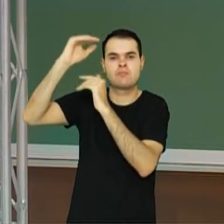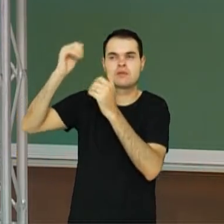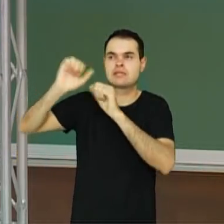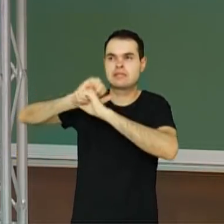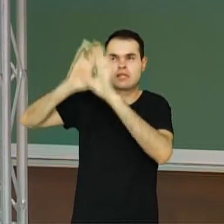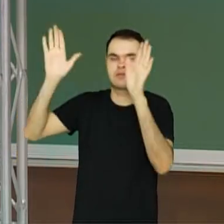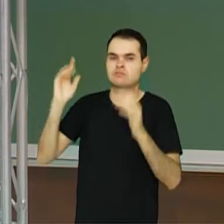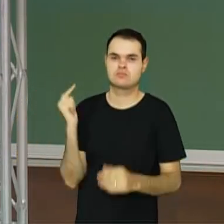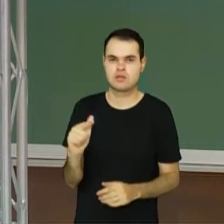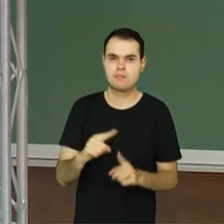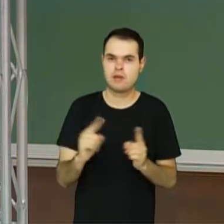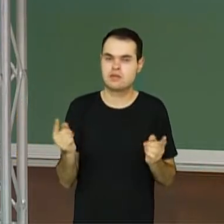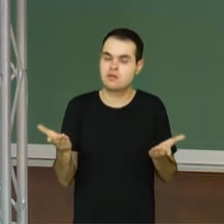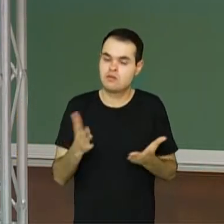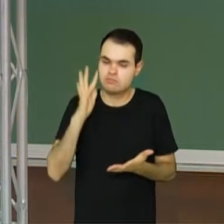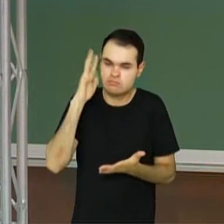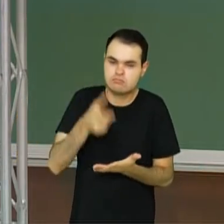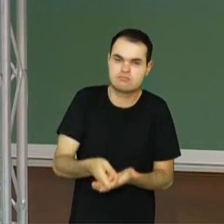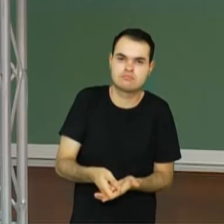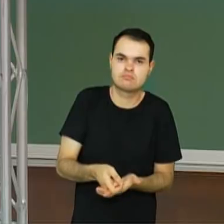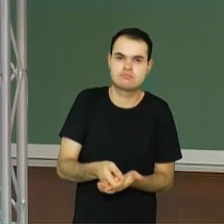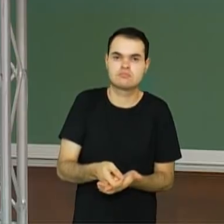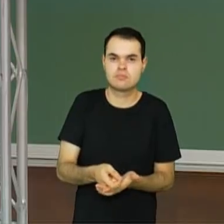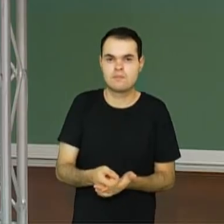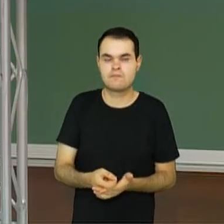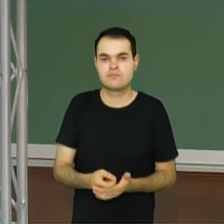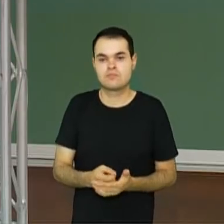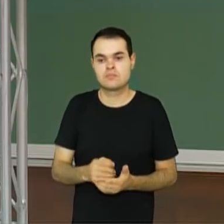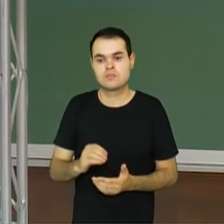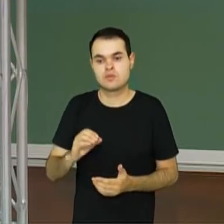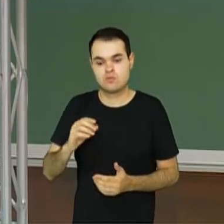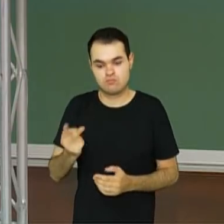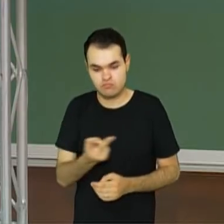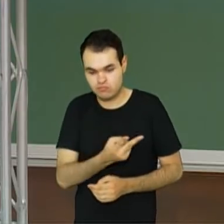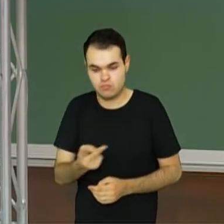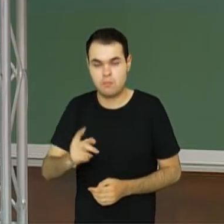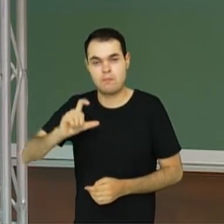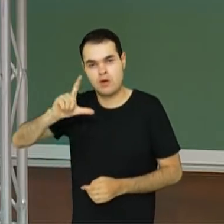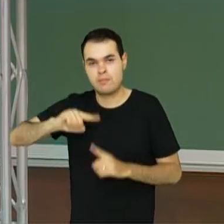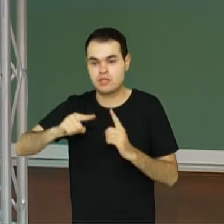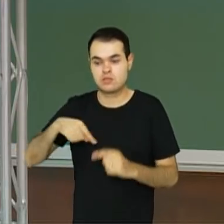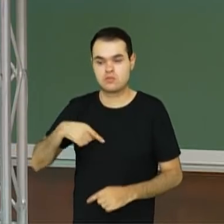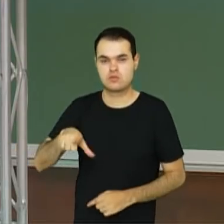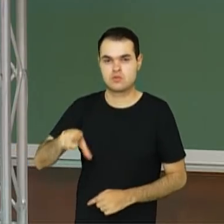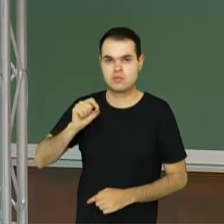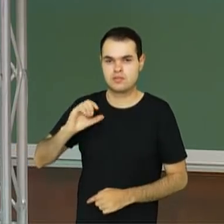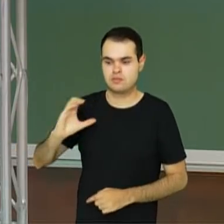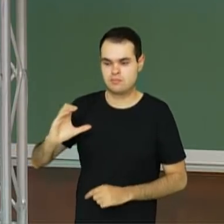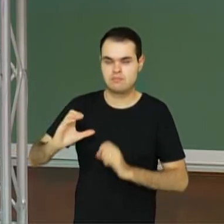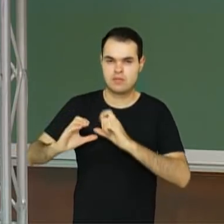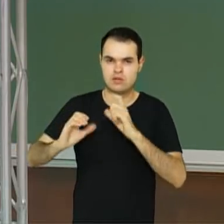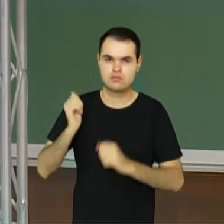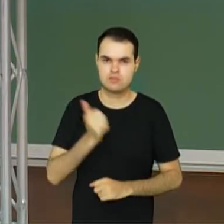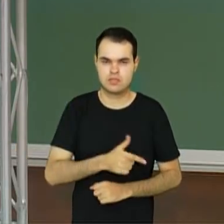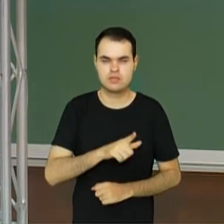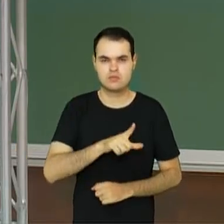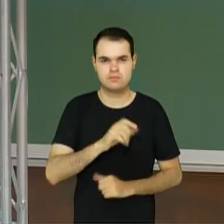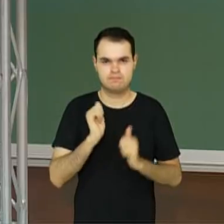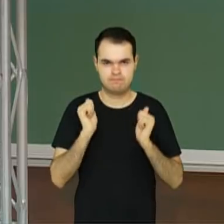maneira. Uma das medidas vai ser maior, não importa se vai ser o comprimento ou a largura. Mas eu escolhi que o comprimento seja maior que a largura.